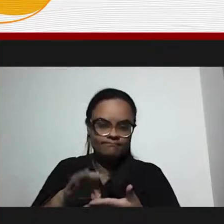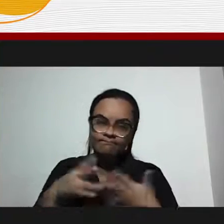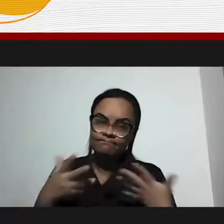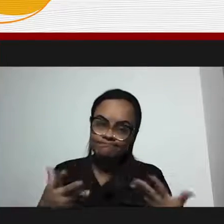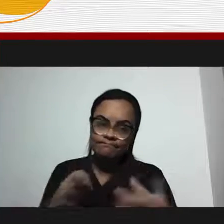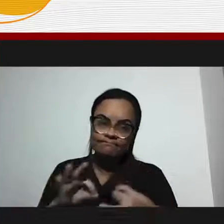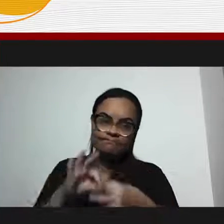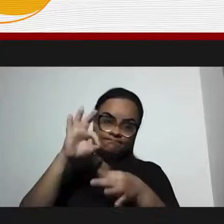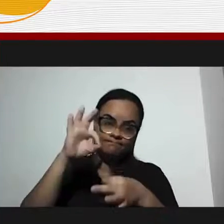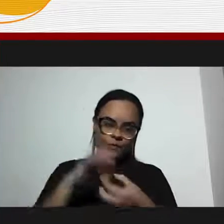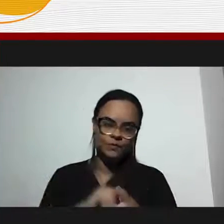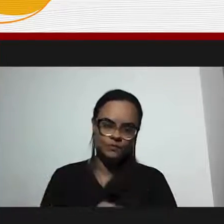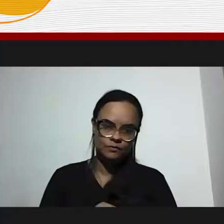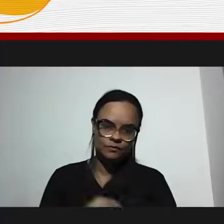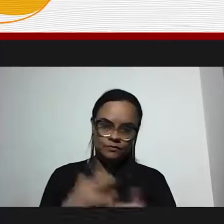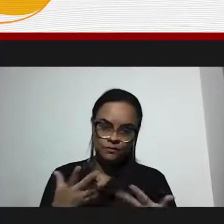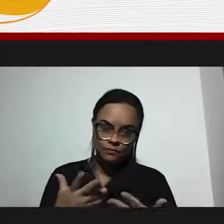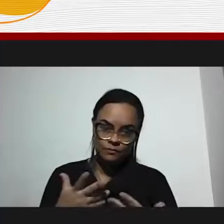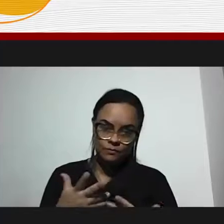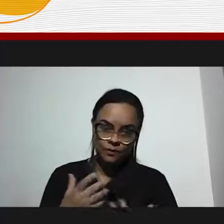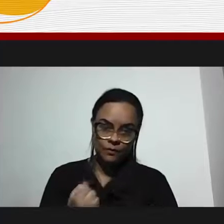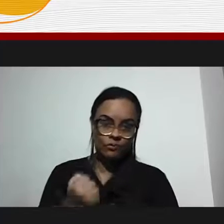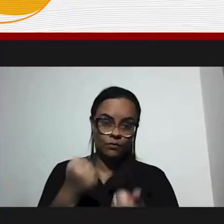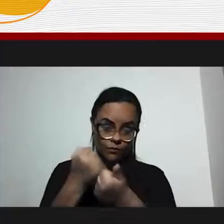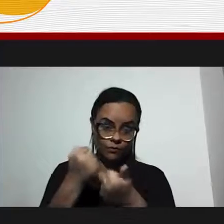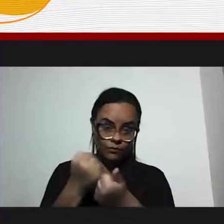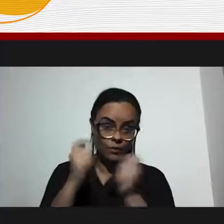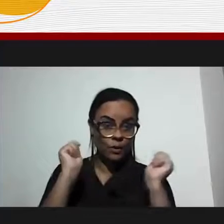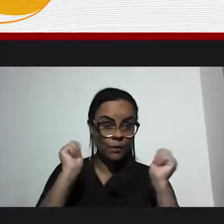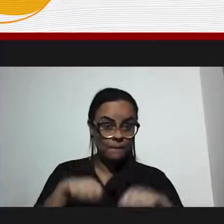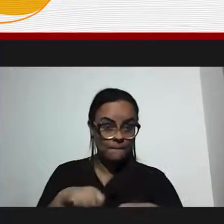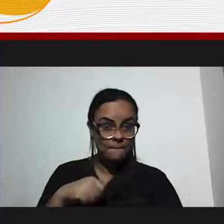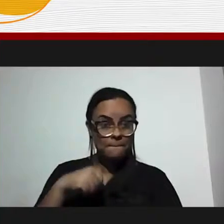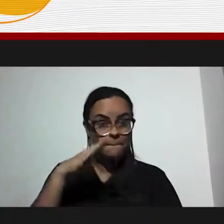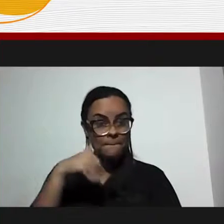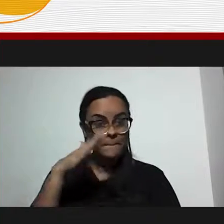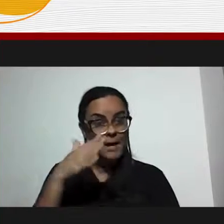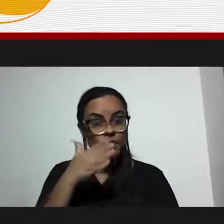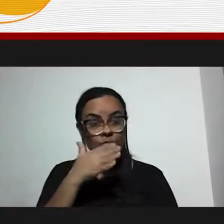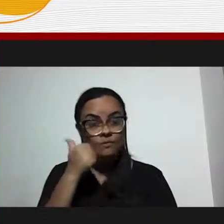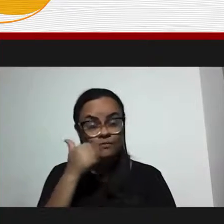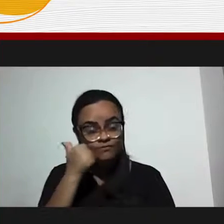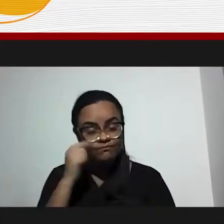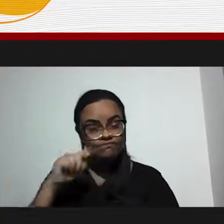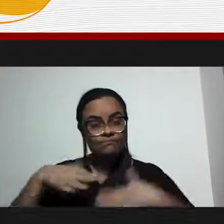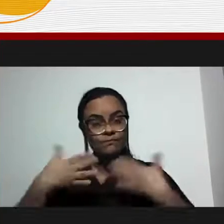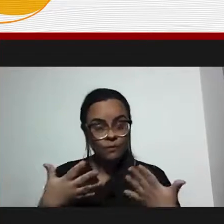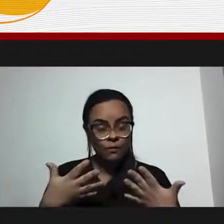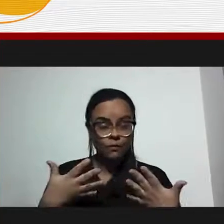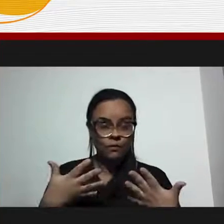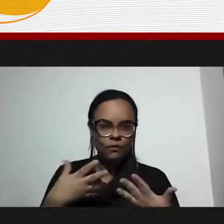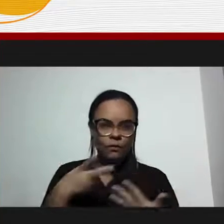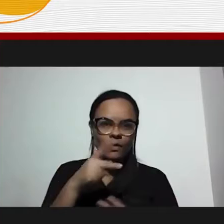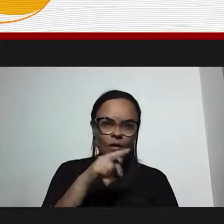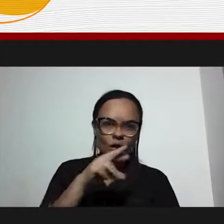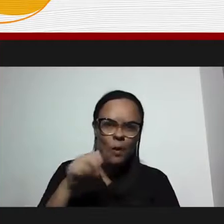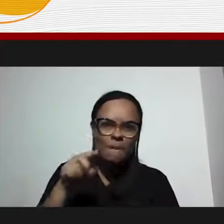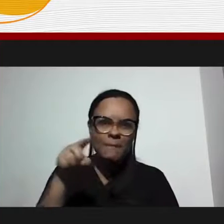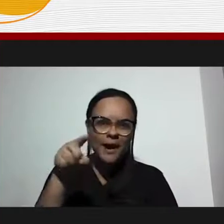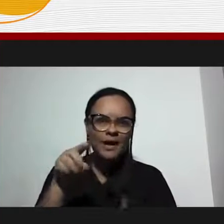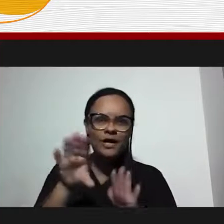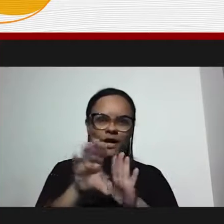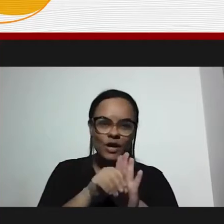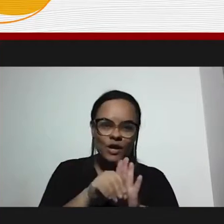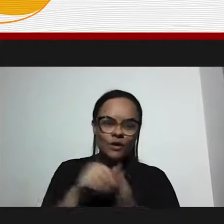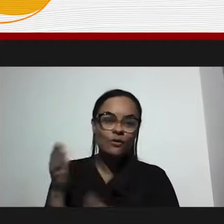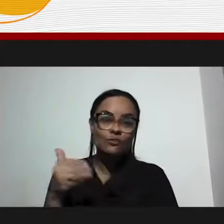que tem essa ajuda, tem, mas que poderia ser muito melhor para que outros Pedros Neves, né,